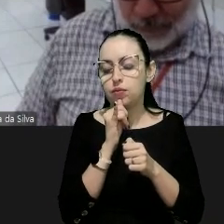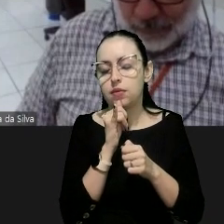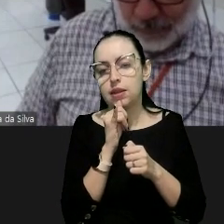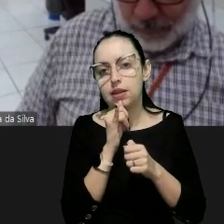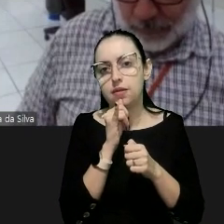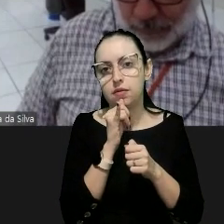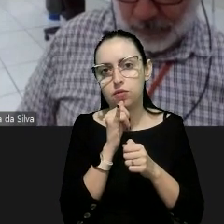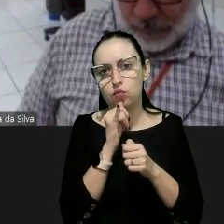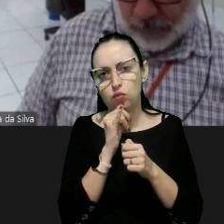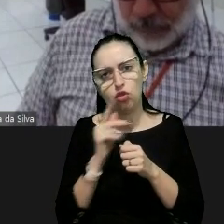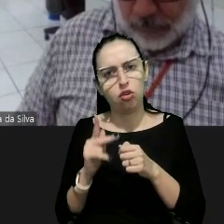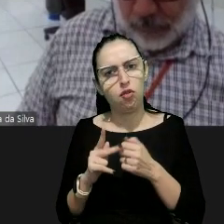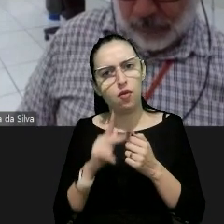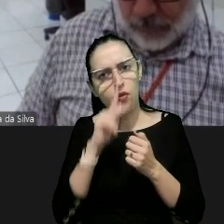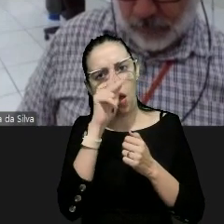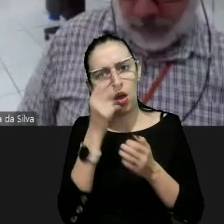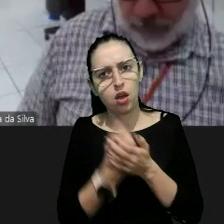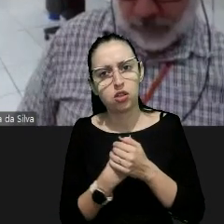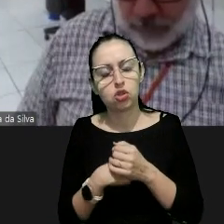exemplo